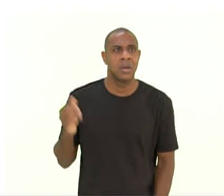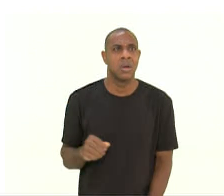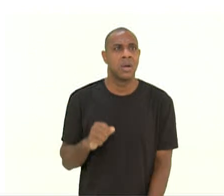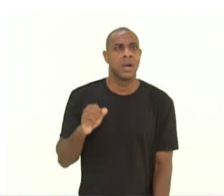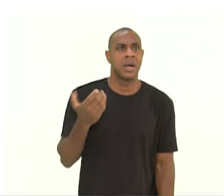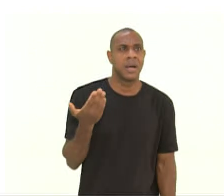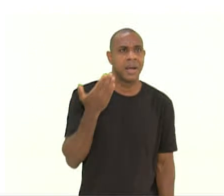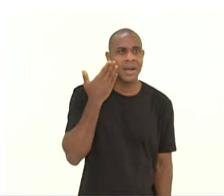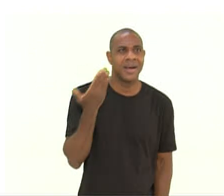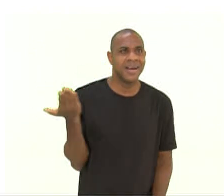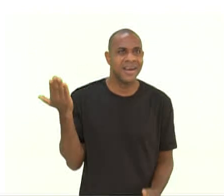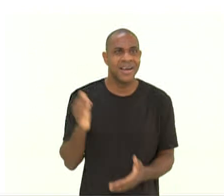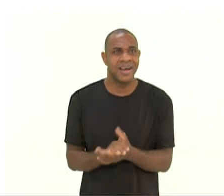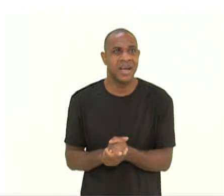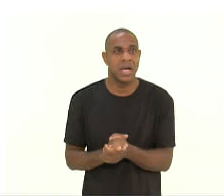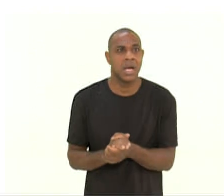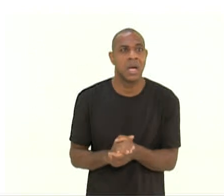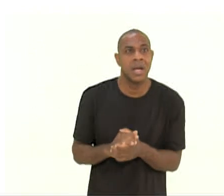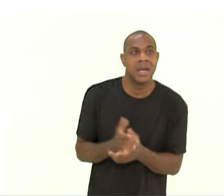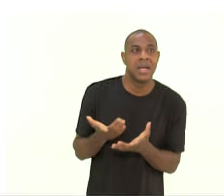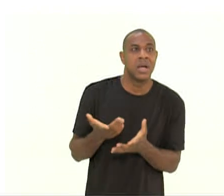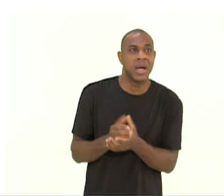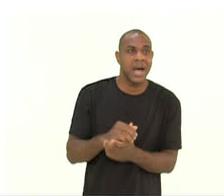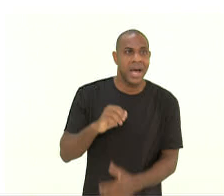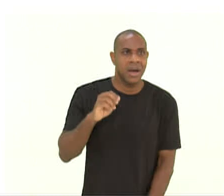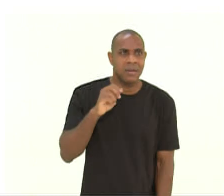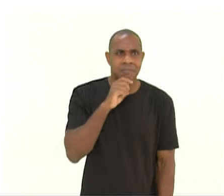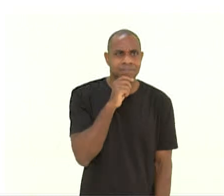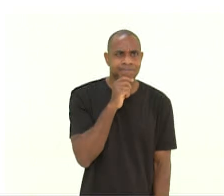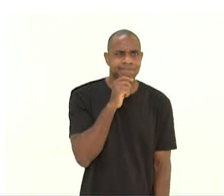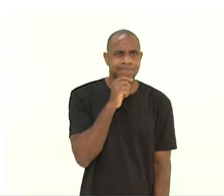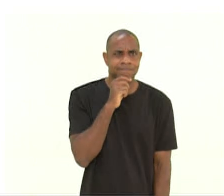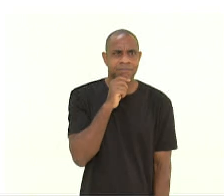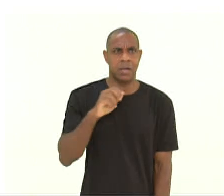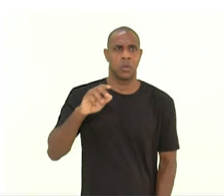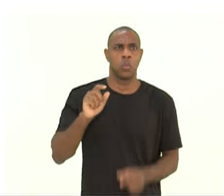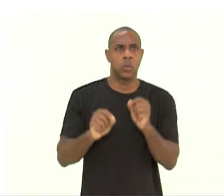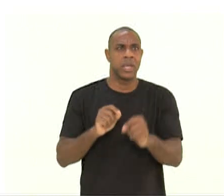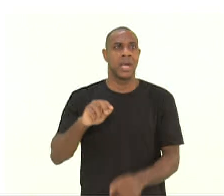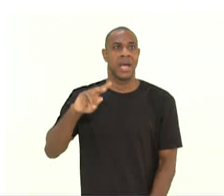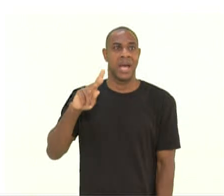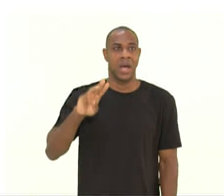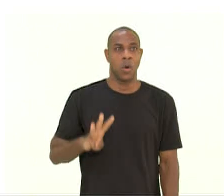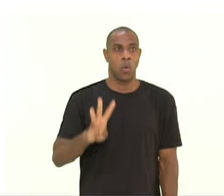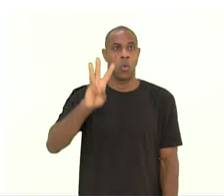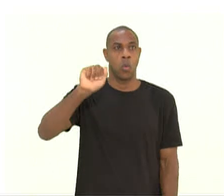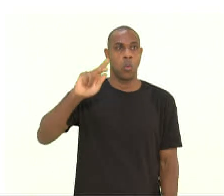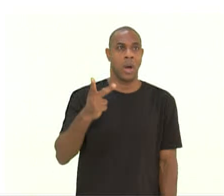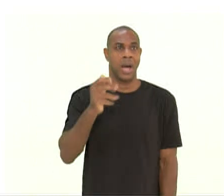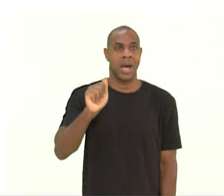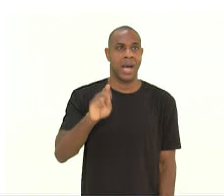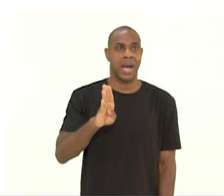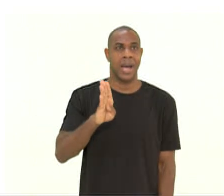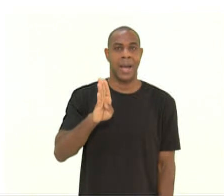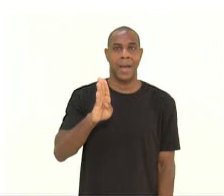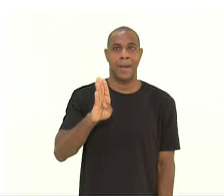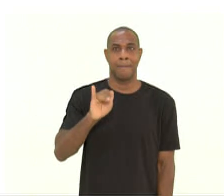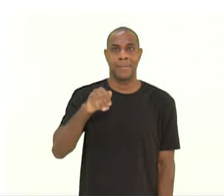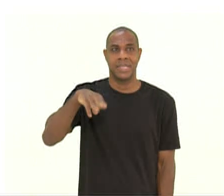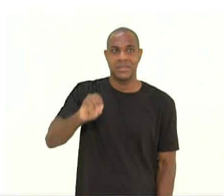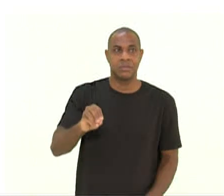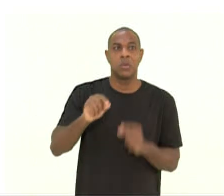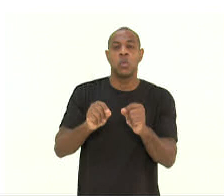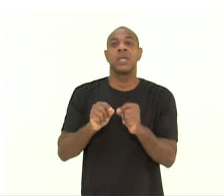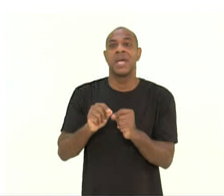isso? Defende a ideia da purificação da fé, ou seja, o retorno àquele islamismo original lá